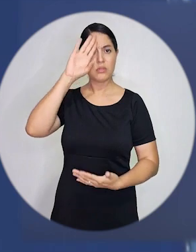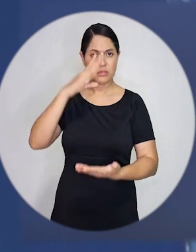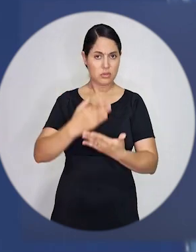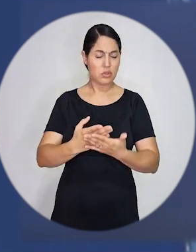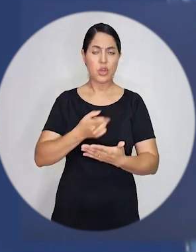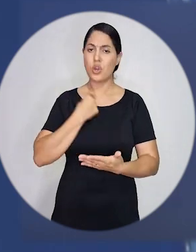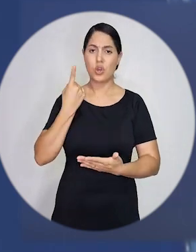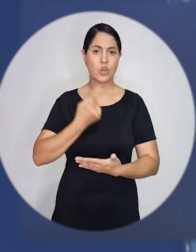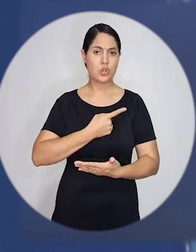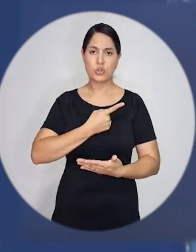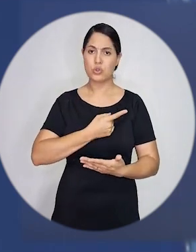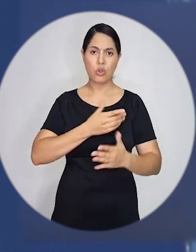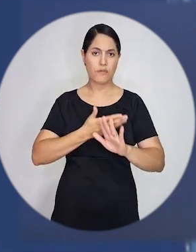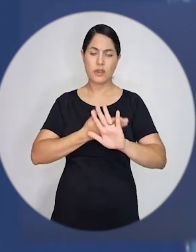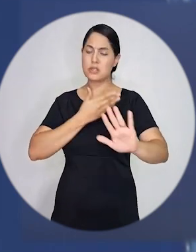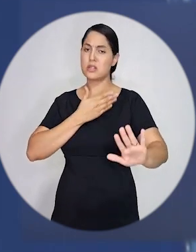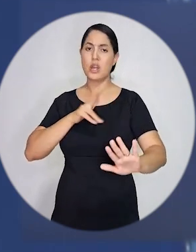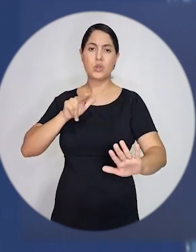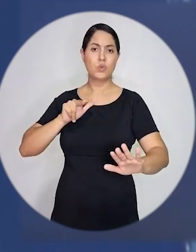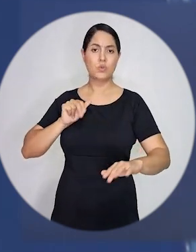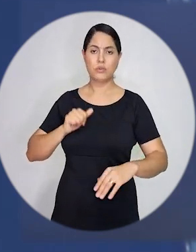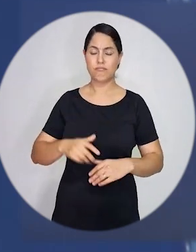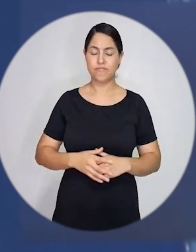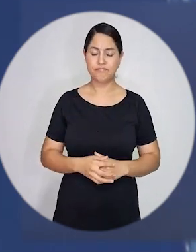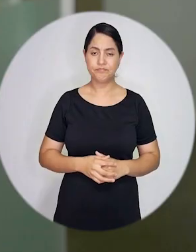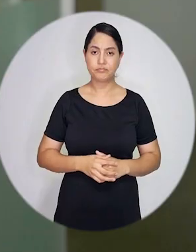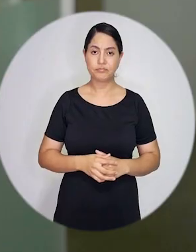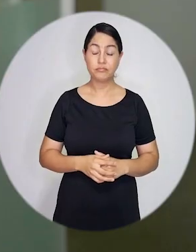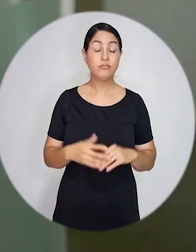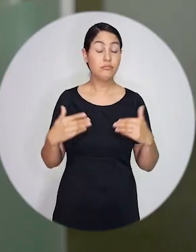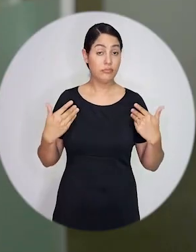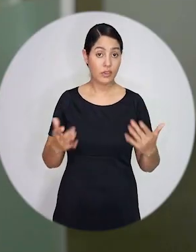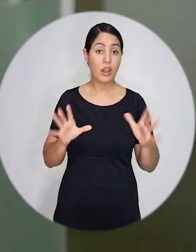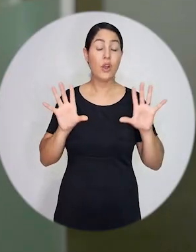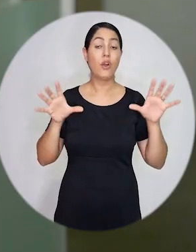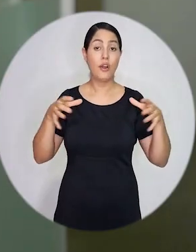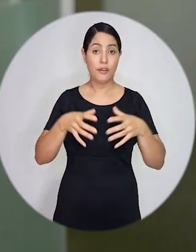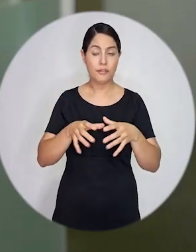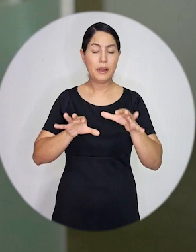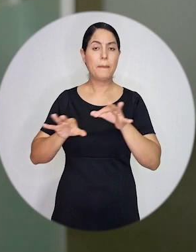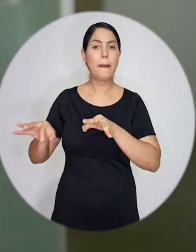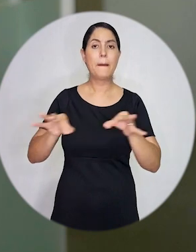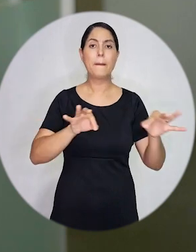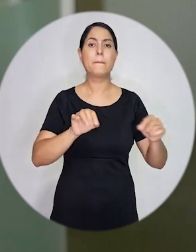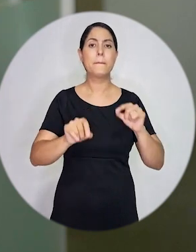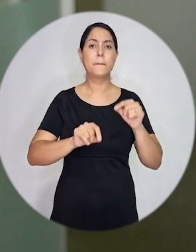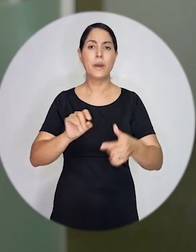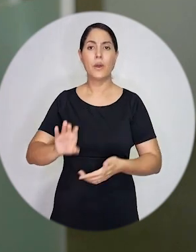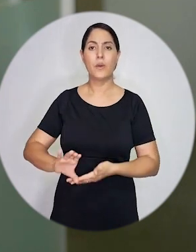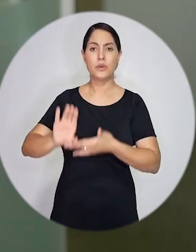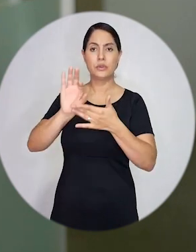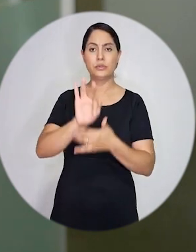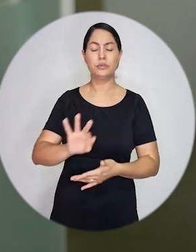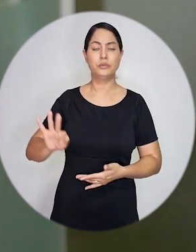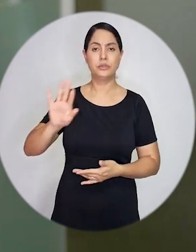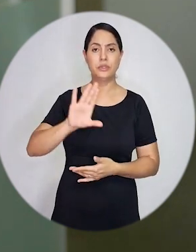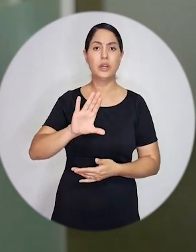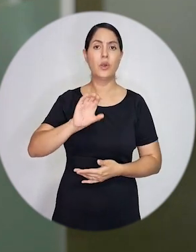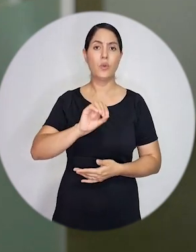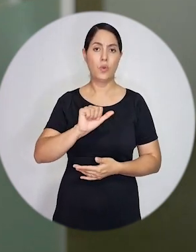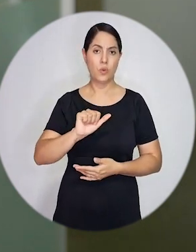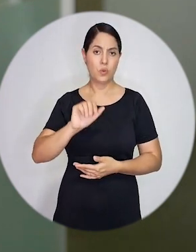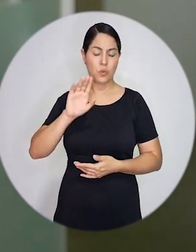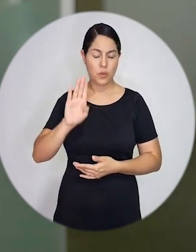e as senhoras, jamais poderemos nos afastar. A conferência foi organizada pelo Conselho Federal da Ordem